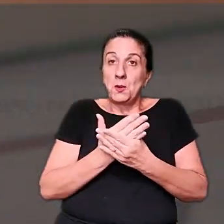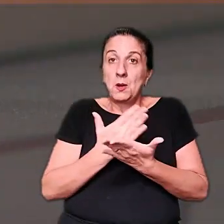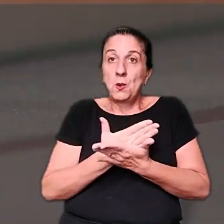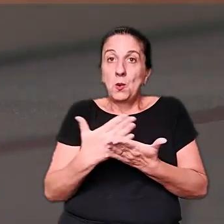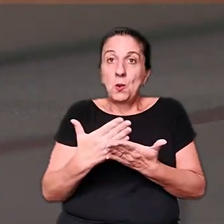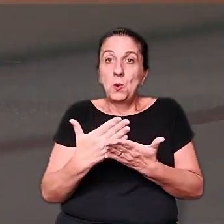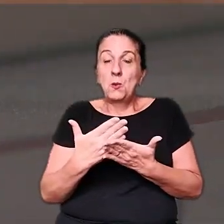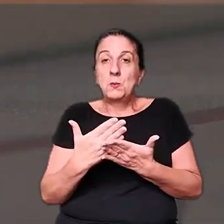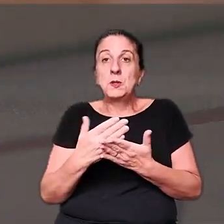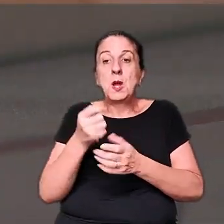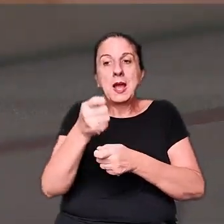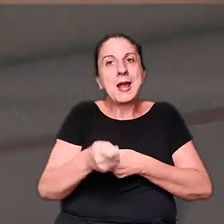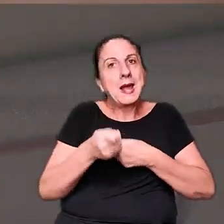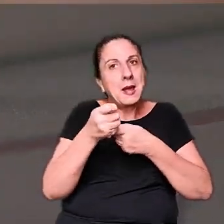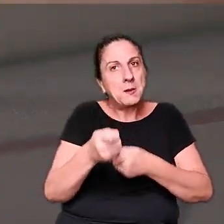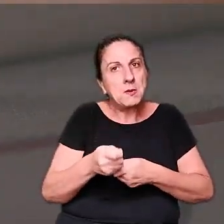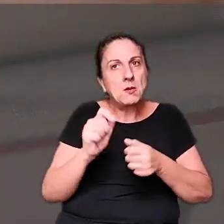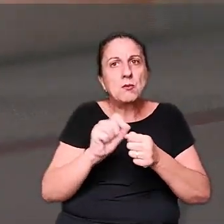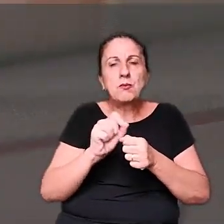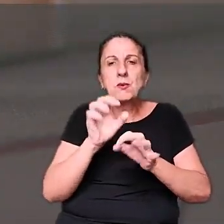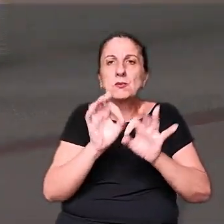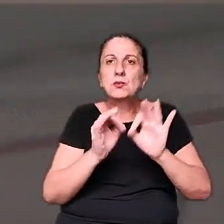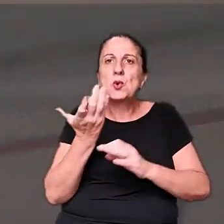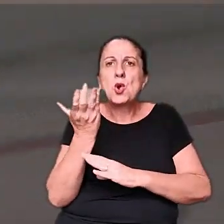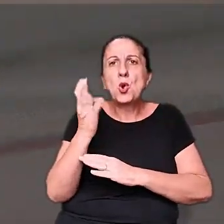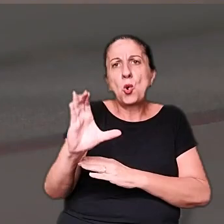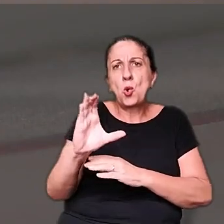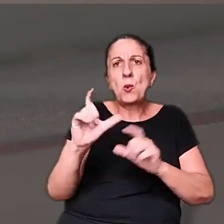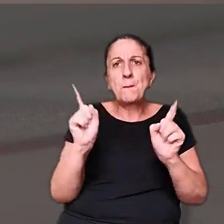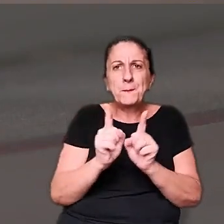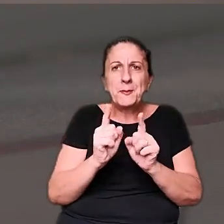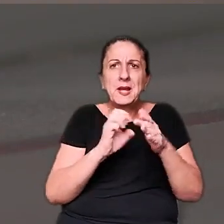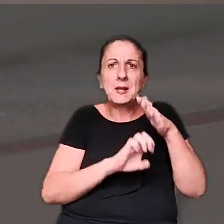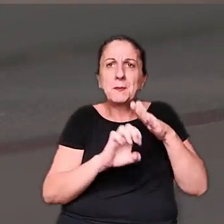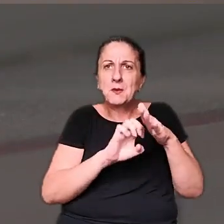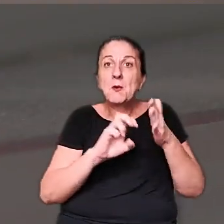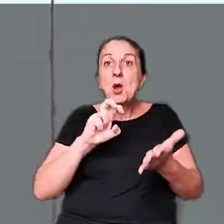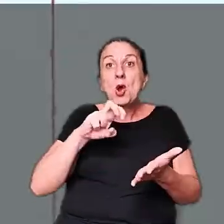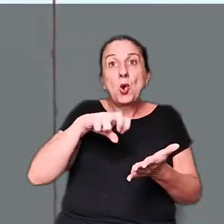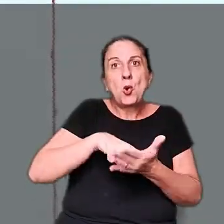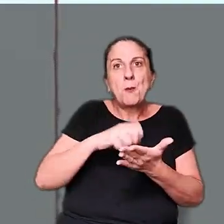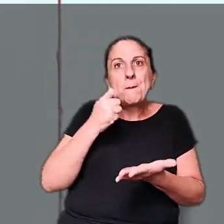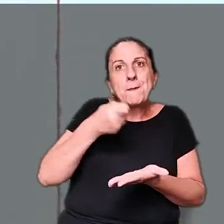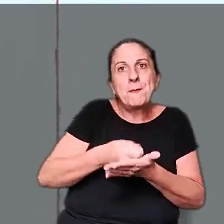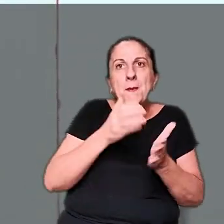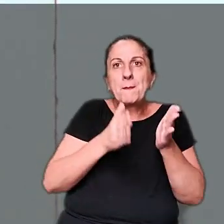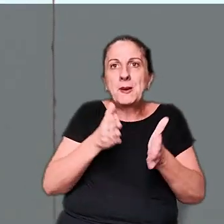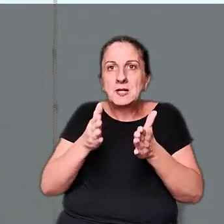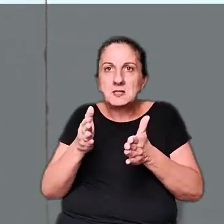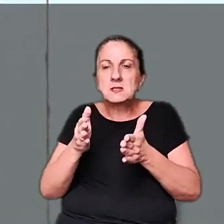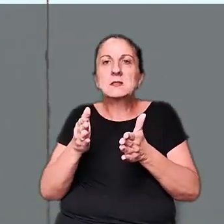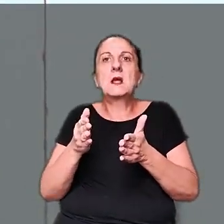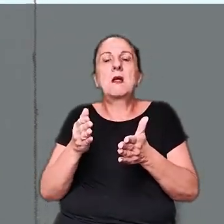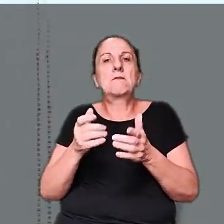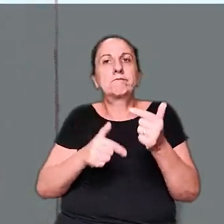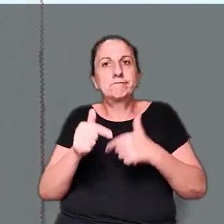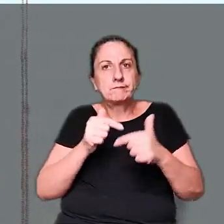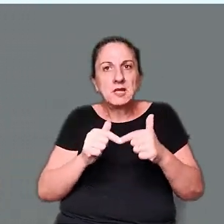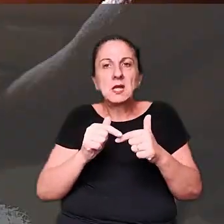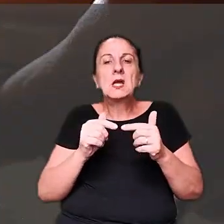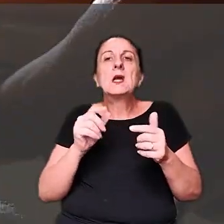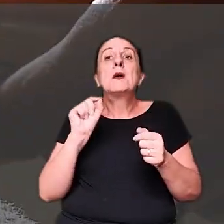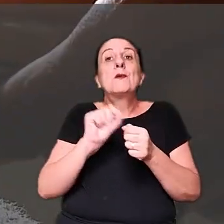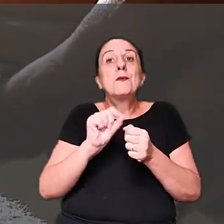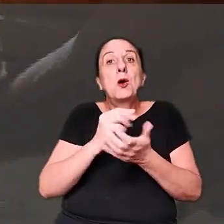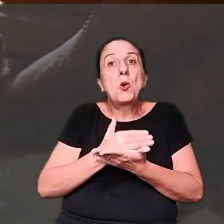O processo teve início quando um carpinteiro ajuizou ação contra a microempresa, que foi condenada ao pagamento de parcelas